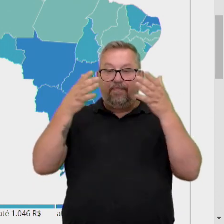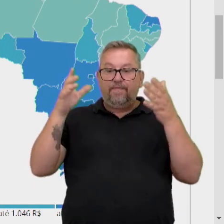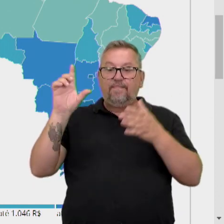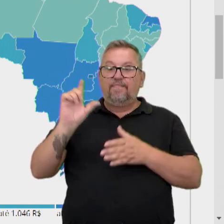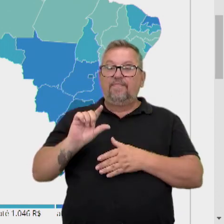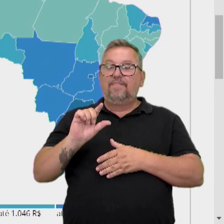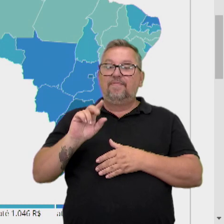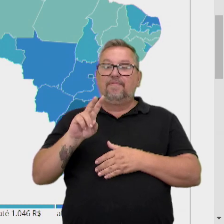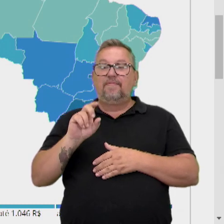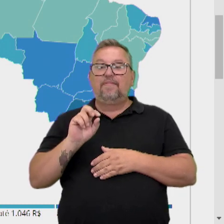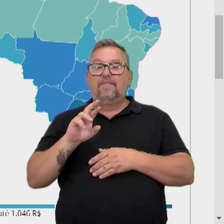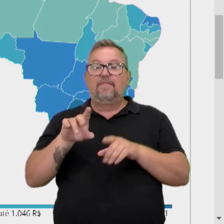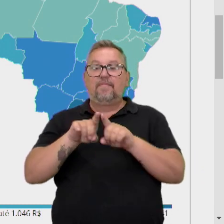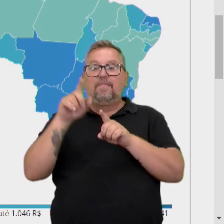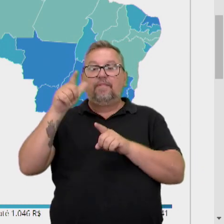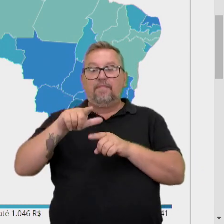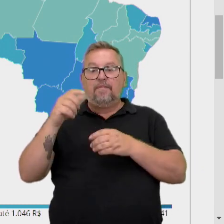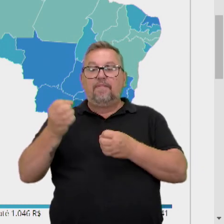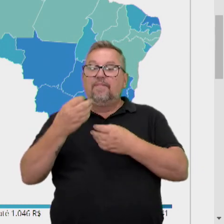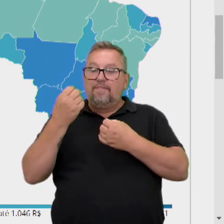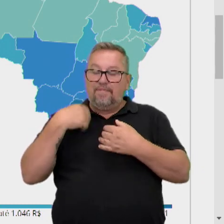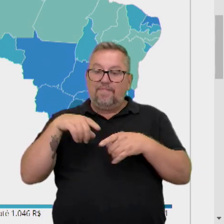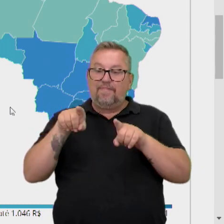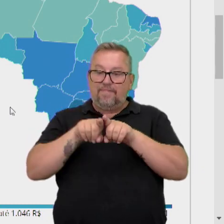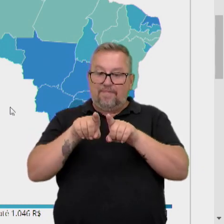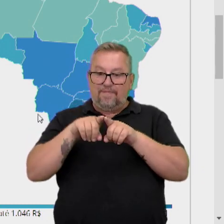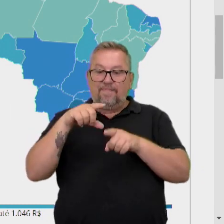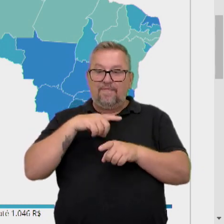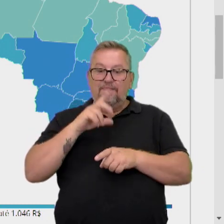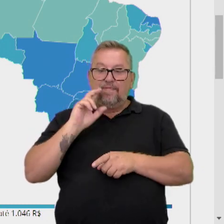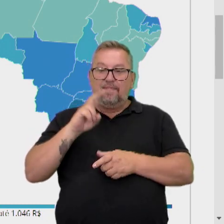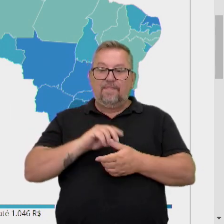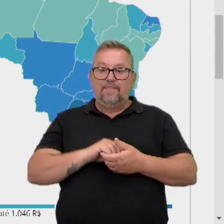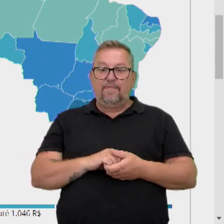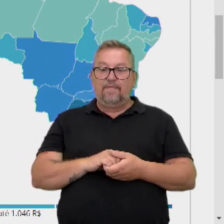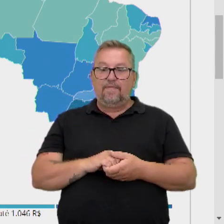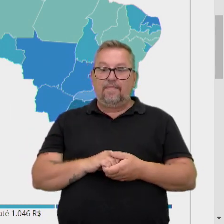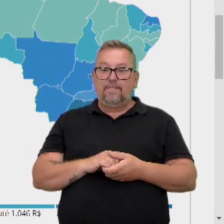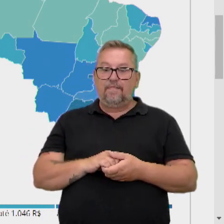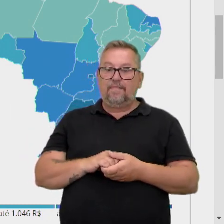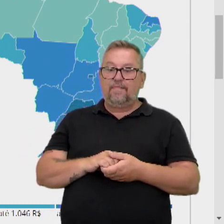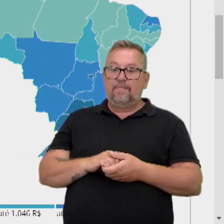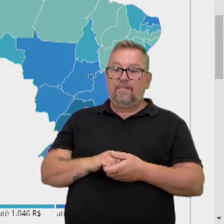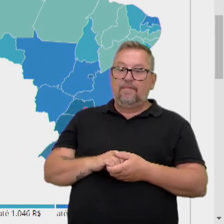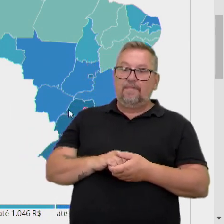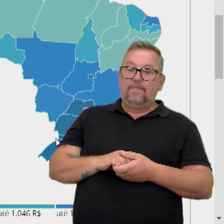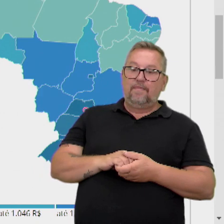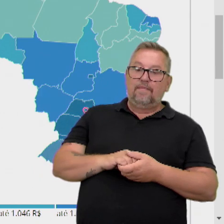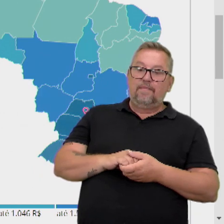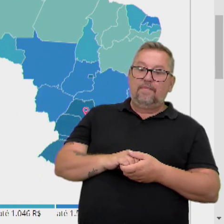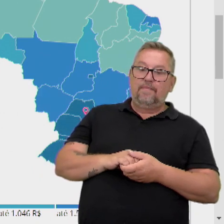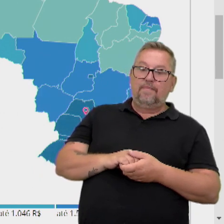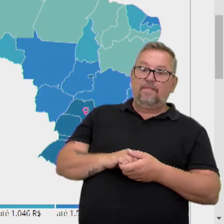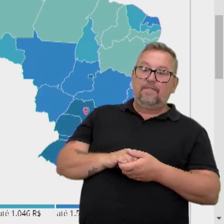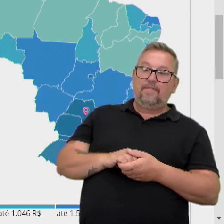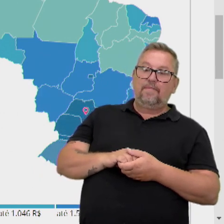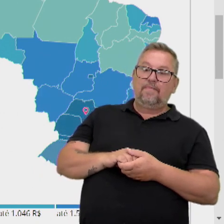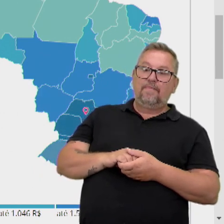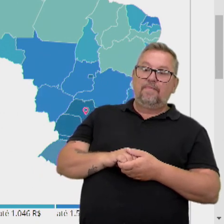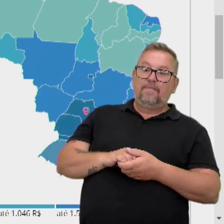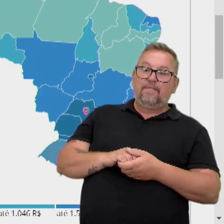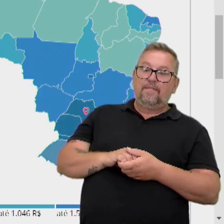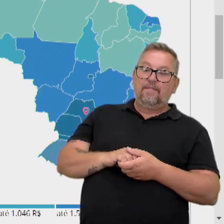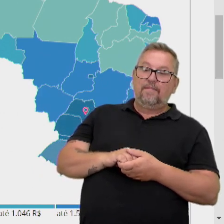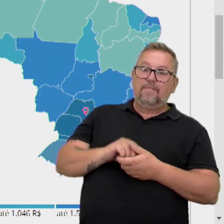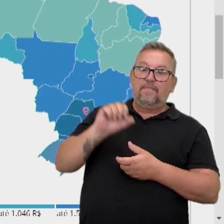o valor, como também outros dados de outros mapas que nós vimos anteriormente. E a gente vê aí a região sul e sudeste, né, com os